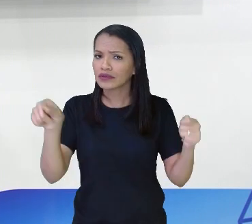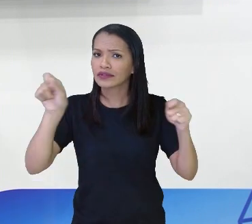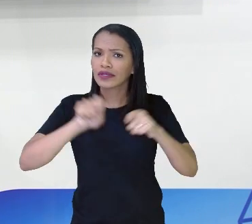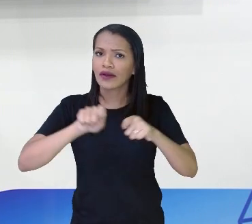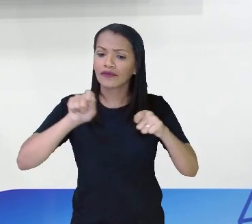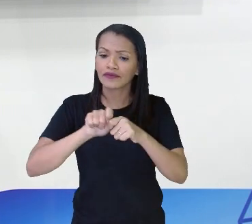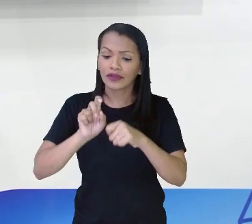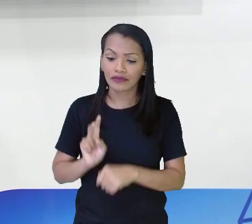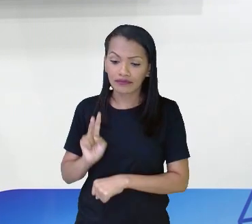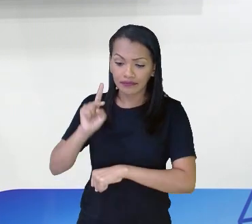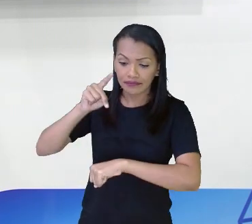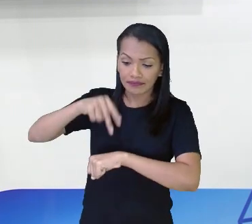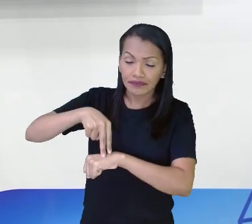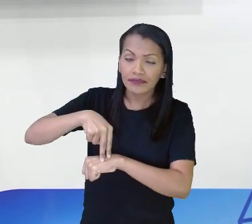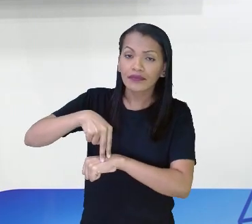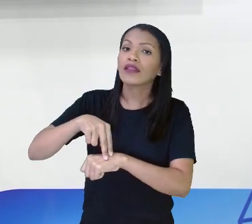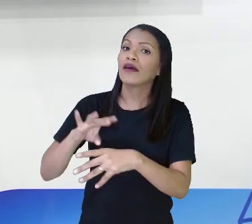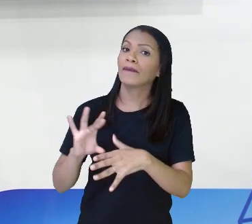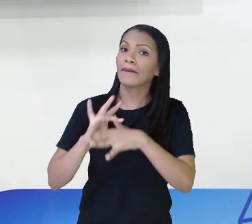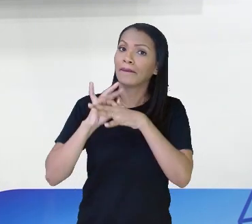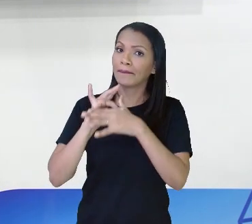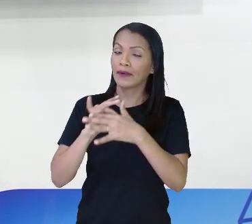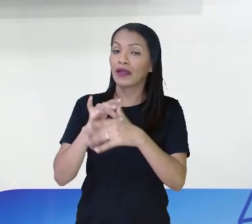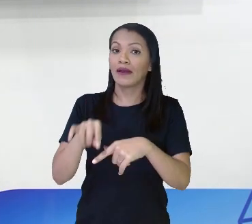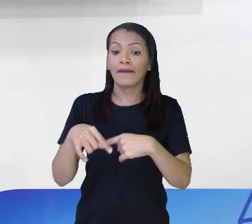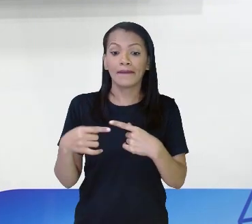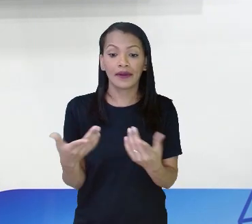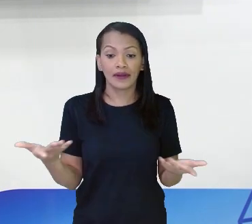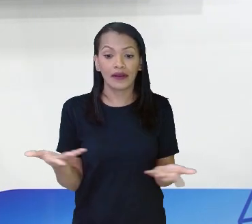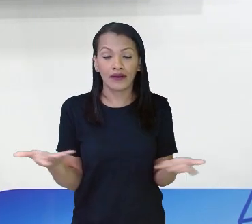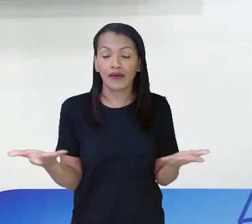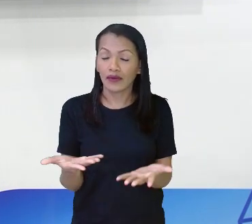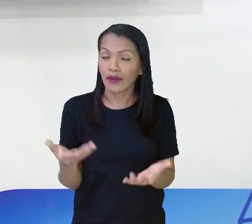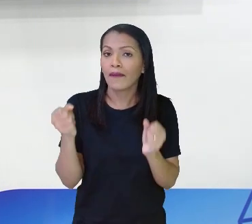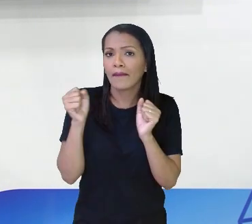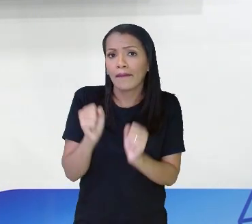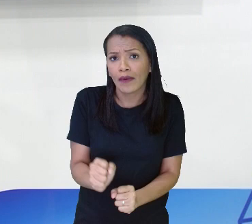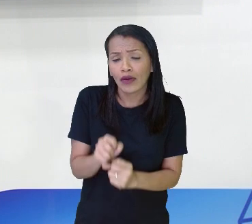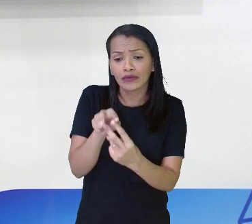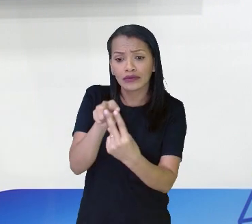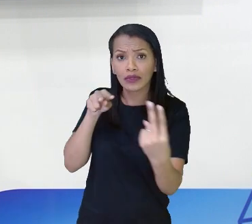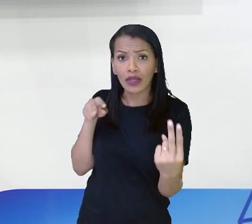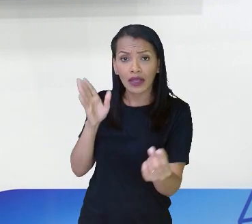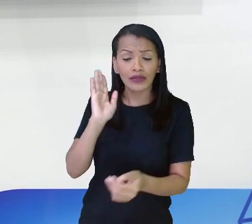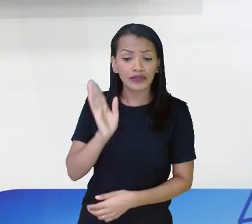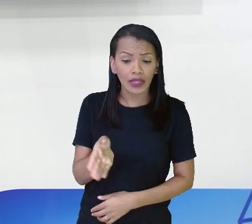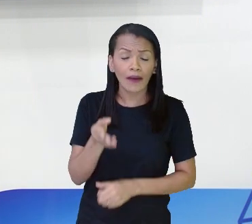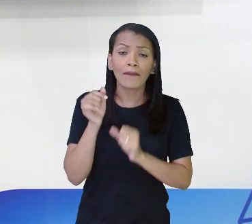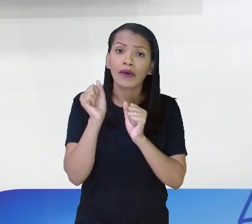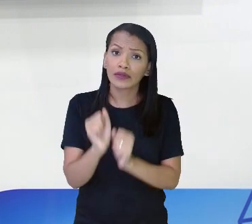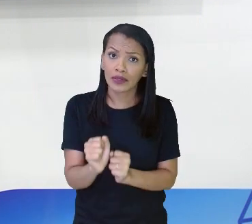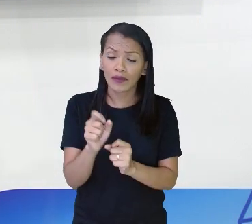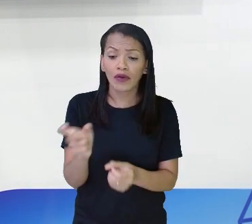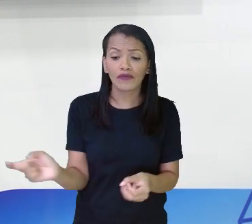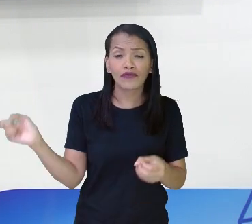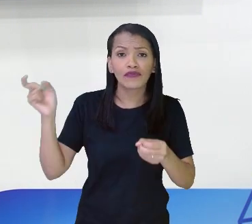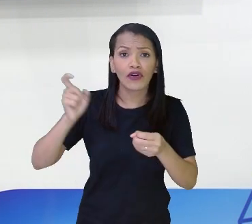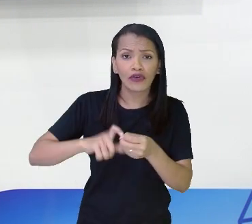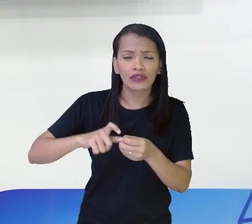feitas presencialmente foram feitas a partir do online, inclusive agora, que já podemos voltar a várias